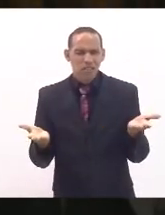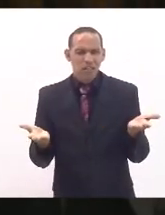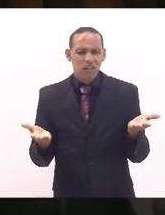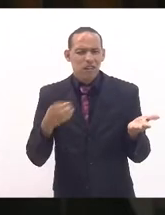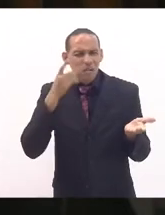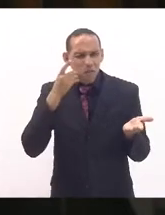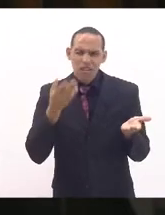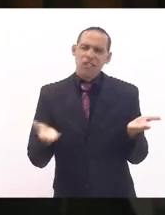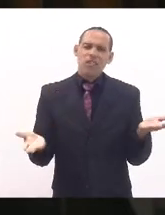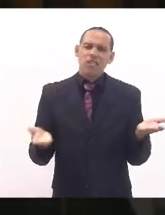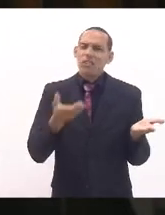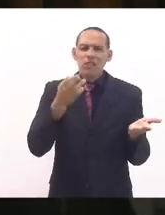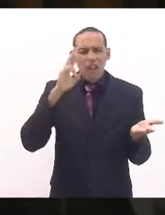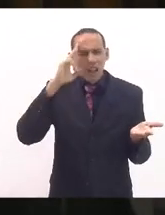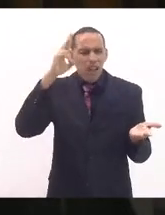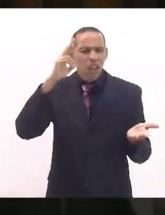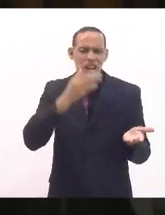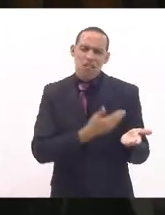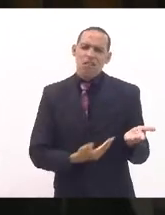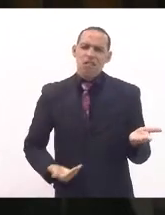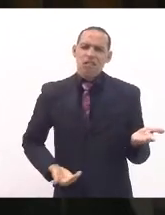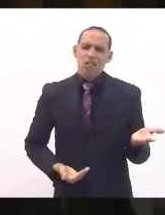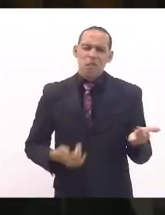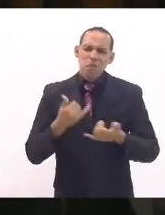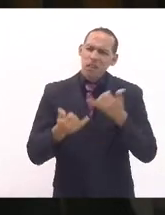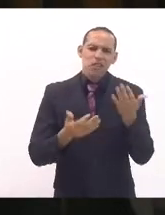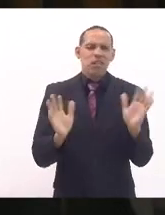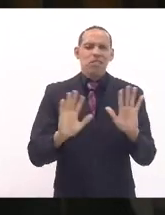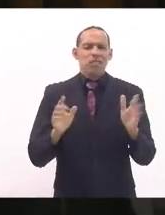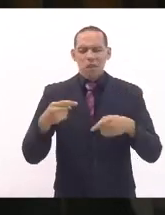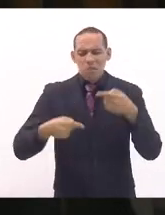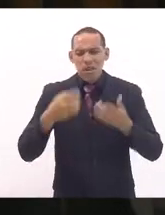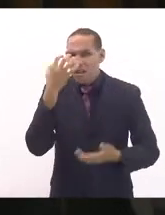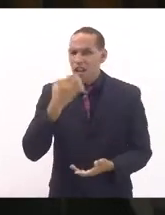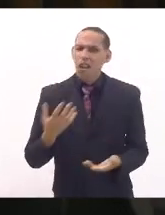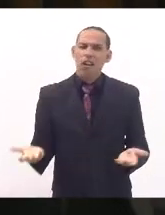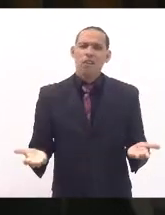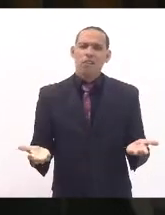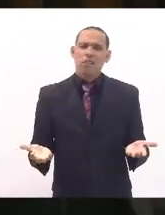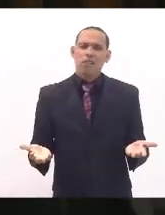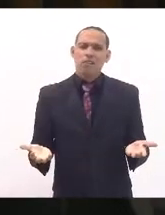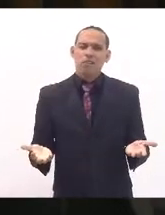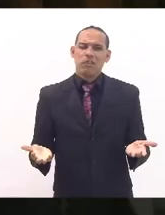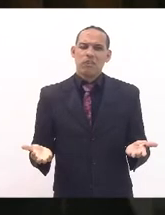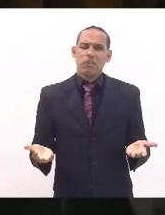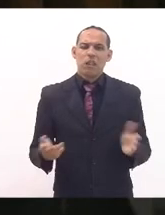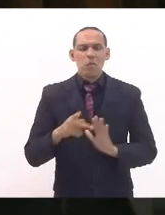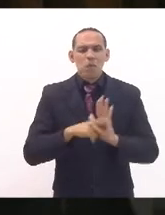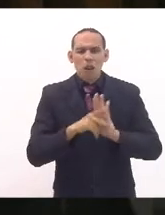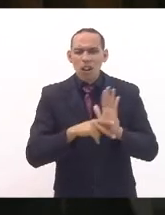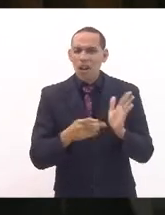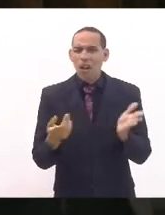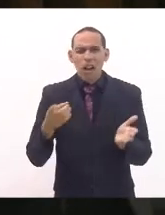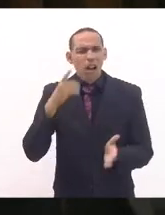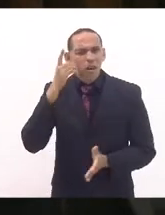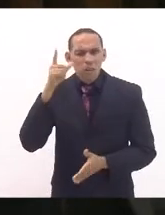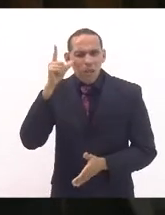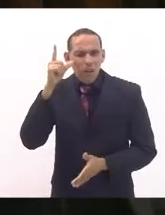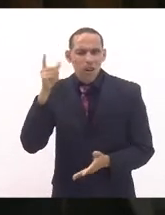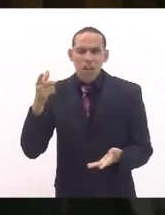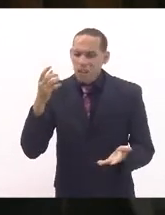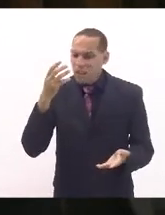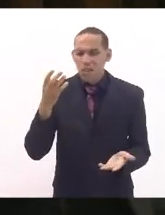Deputado, Vossa Excelência é líder do governo. Não faz brincadeira em debate sério. O projeto da deputada Lucinda é um